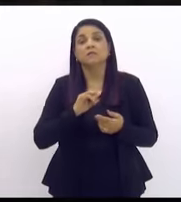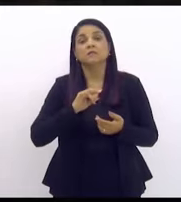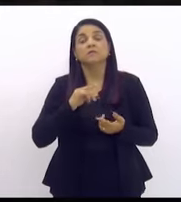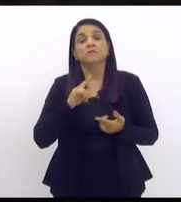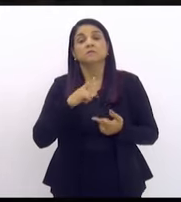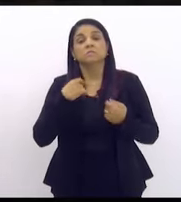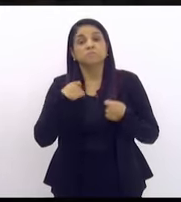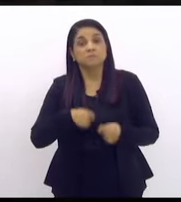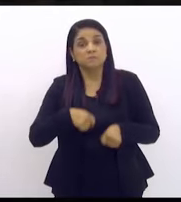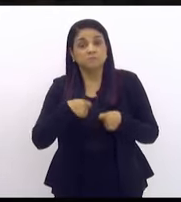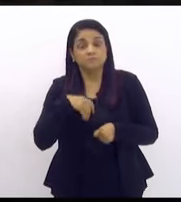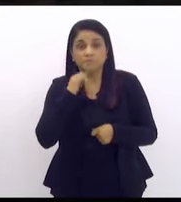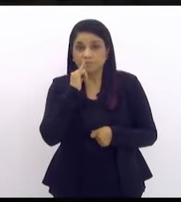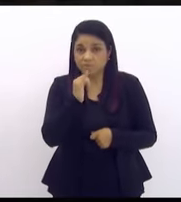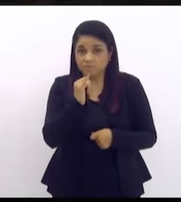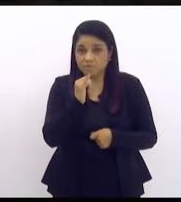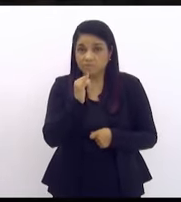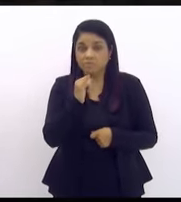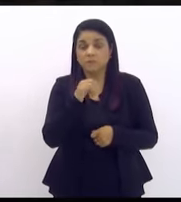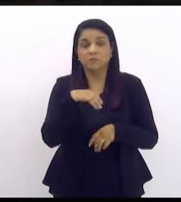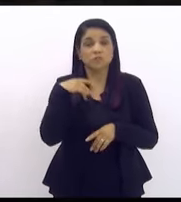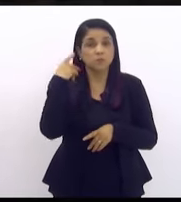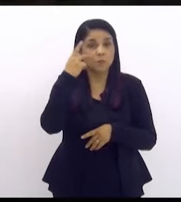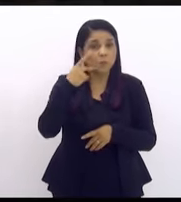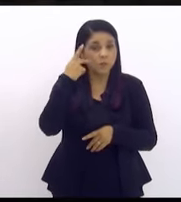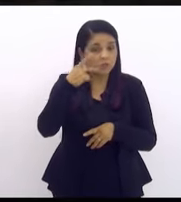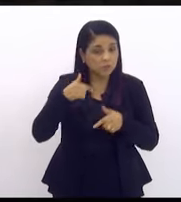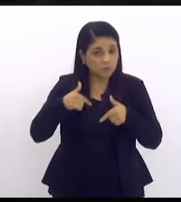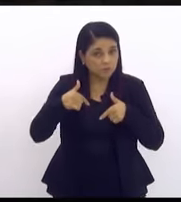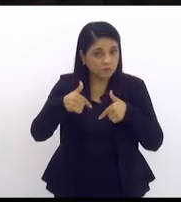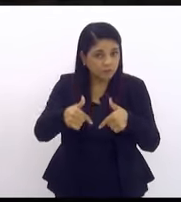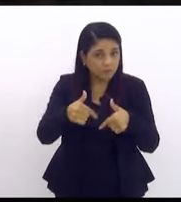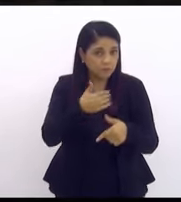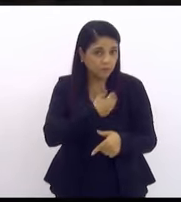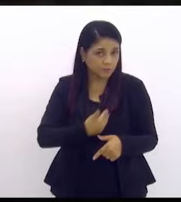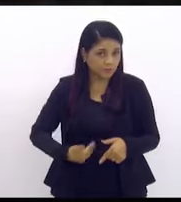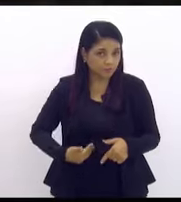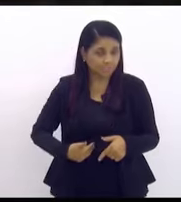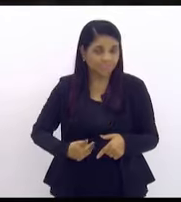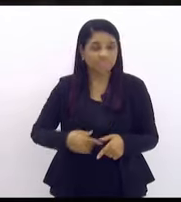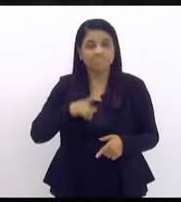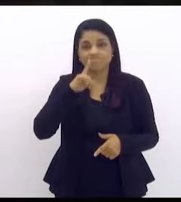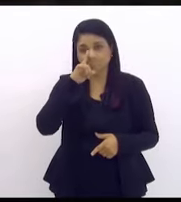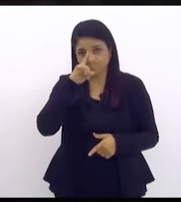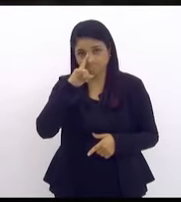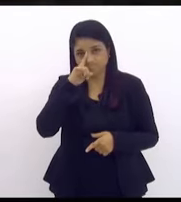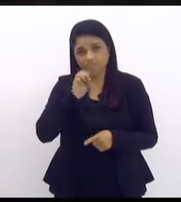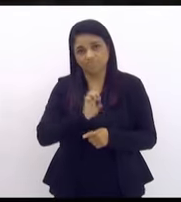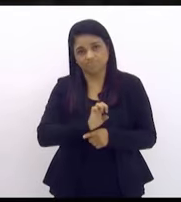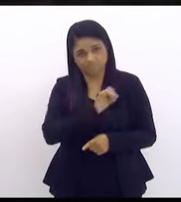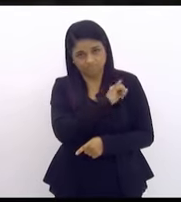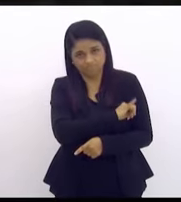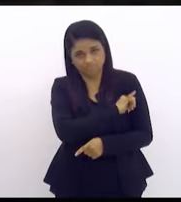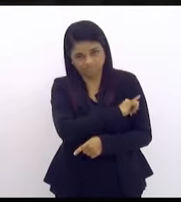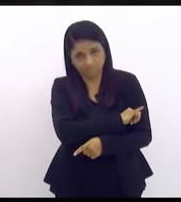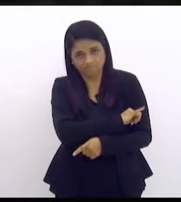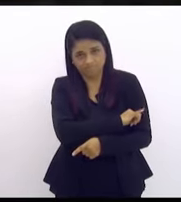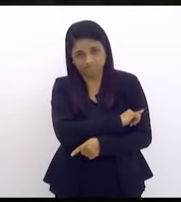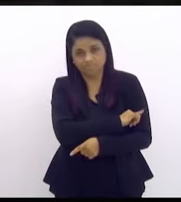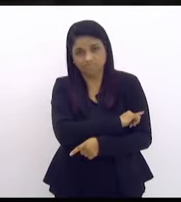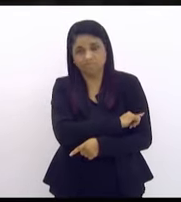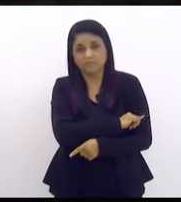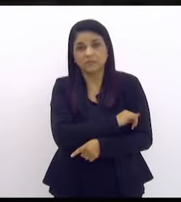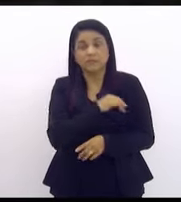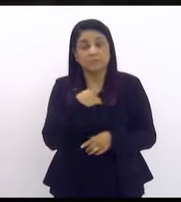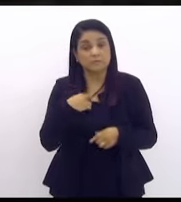a efetivação de políticas públicas estão em risco no Rio de Janeiro, caso a gente